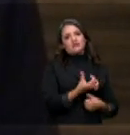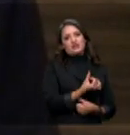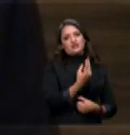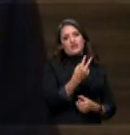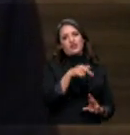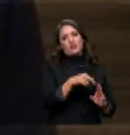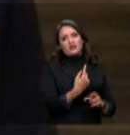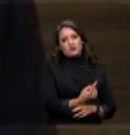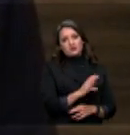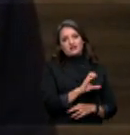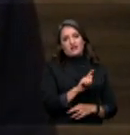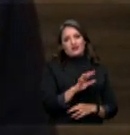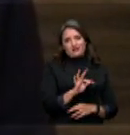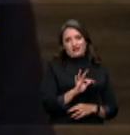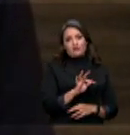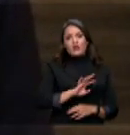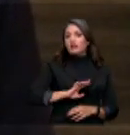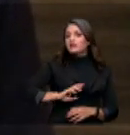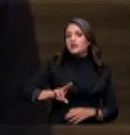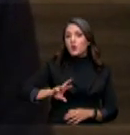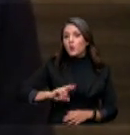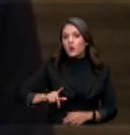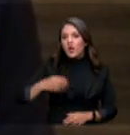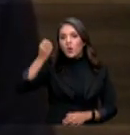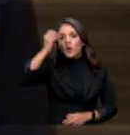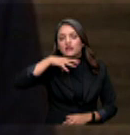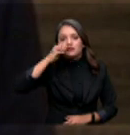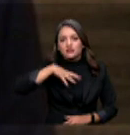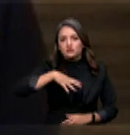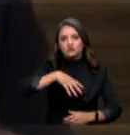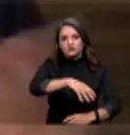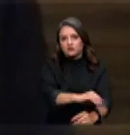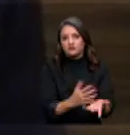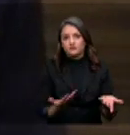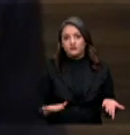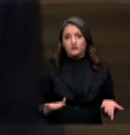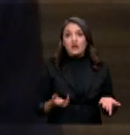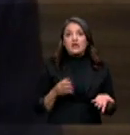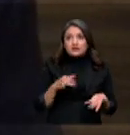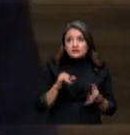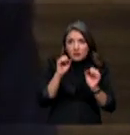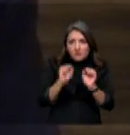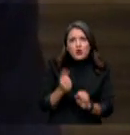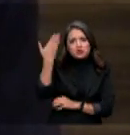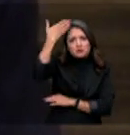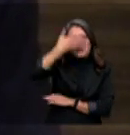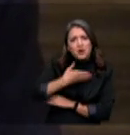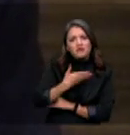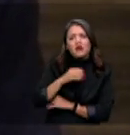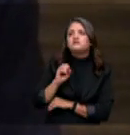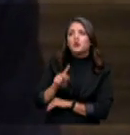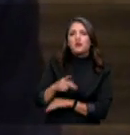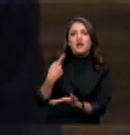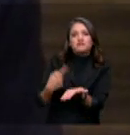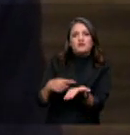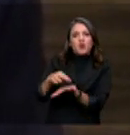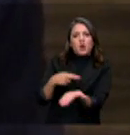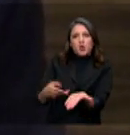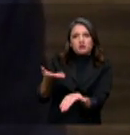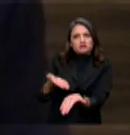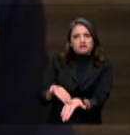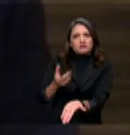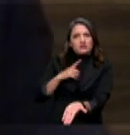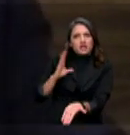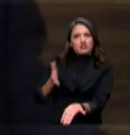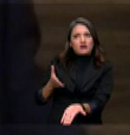não disse a contrário senso, ou eu diria eu a contrário senso. Se for possível a comprovação, não se aplica.